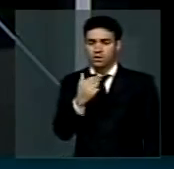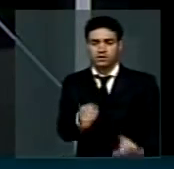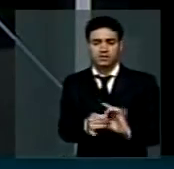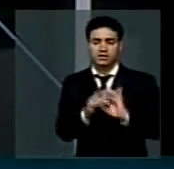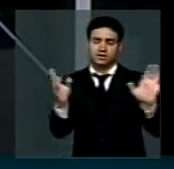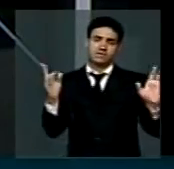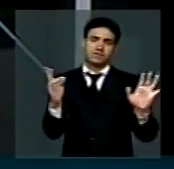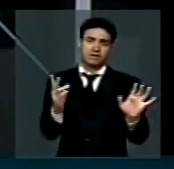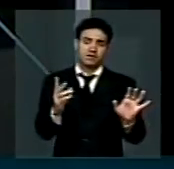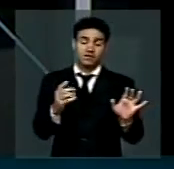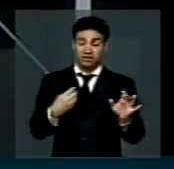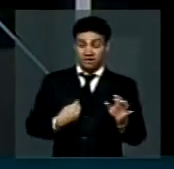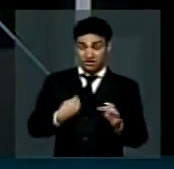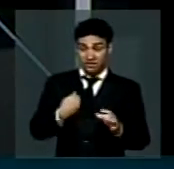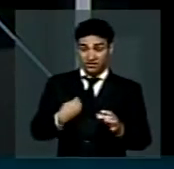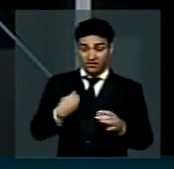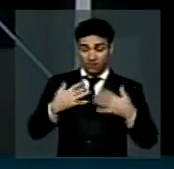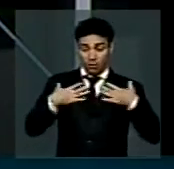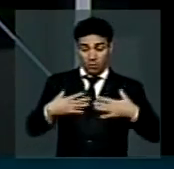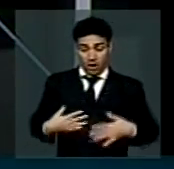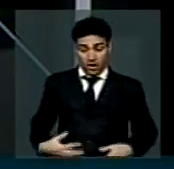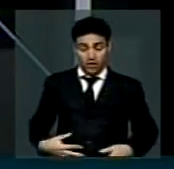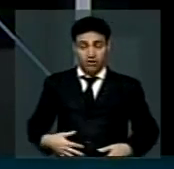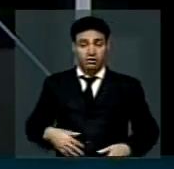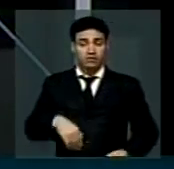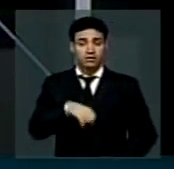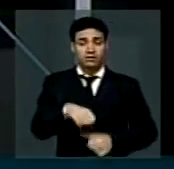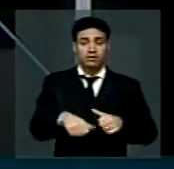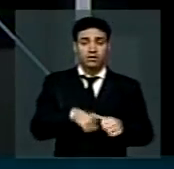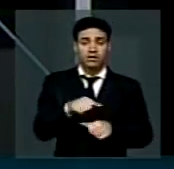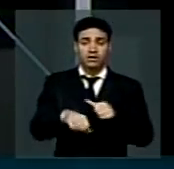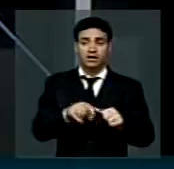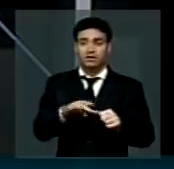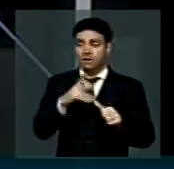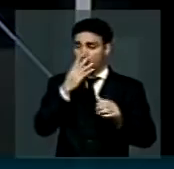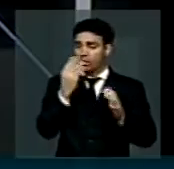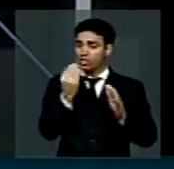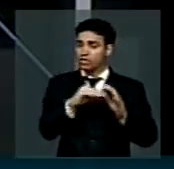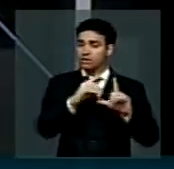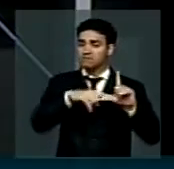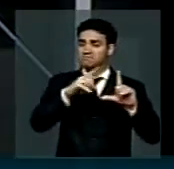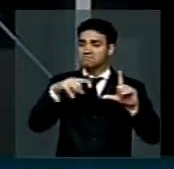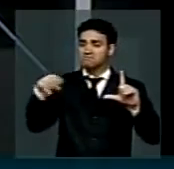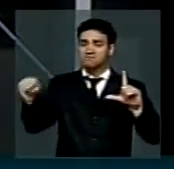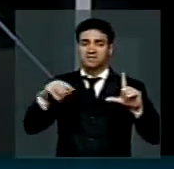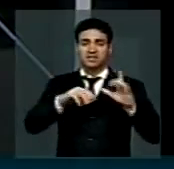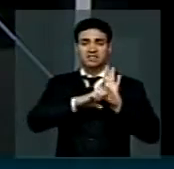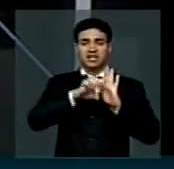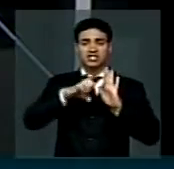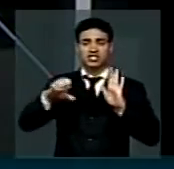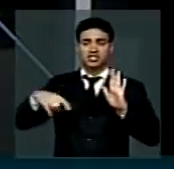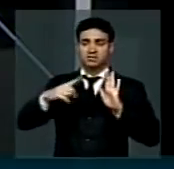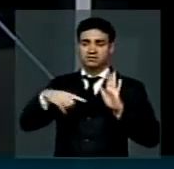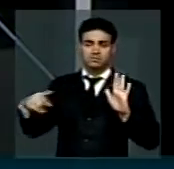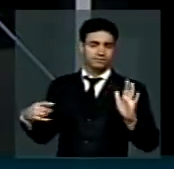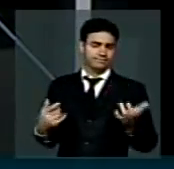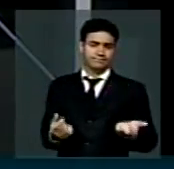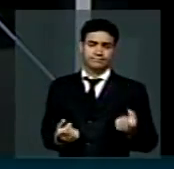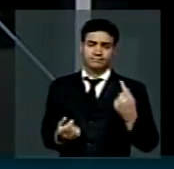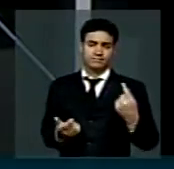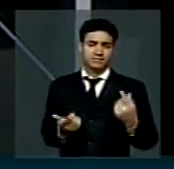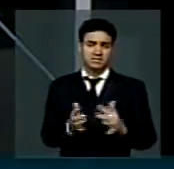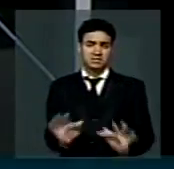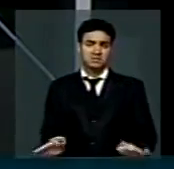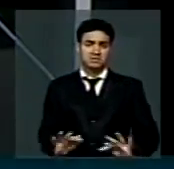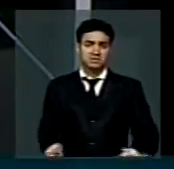permitir que a vida humana se torne apenas mais um número nas tristes estatísticas de homicídios. Não